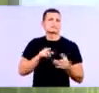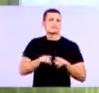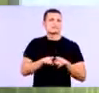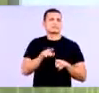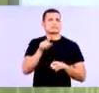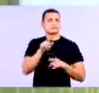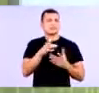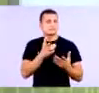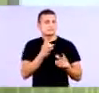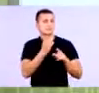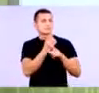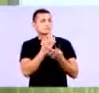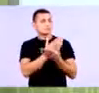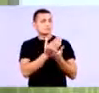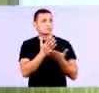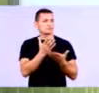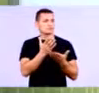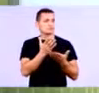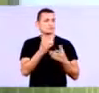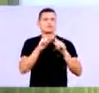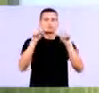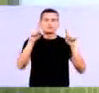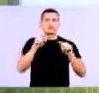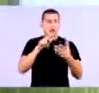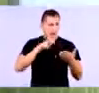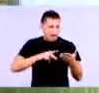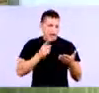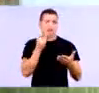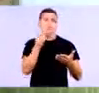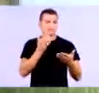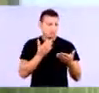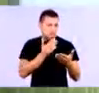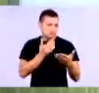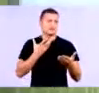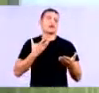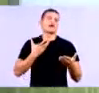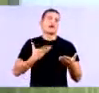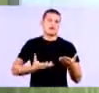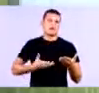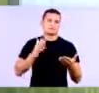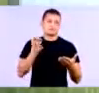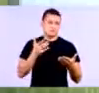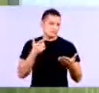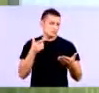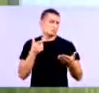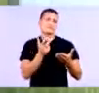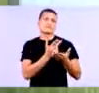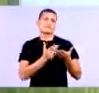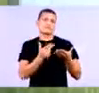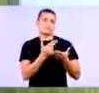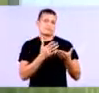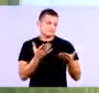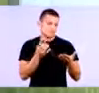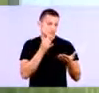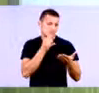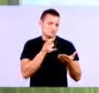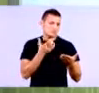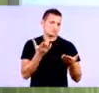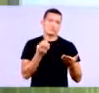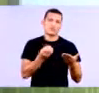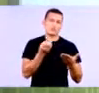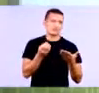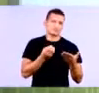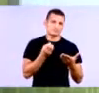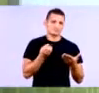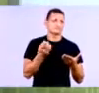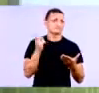alguns funcionários que quando lê uma folha já está cansado, não tem nenhuma figura, não é? E pior quando a figura é só P e B, preto e branco, né?